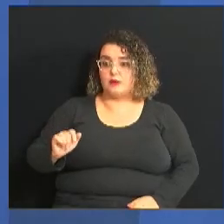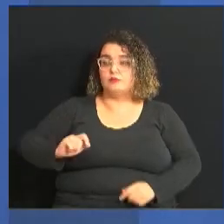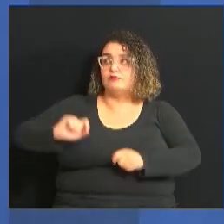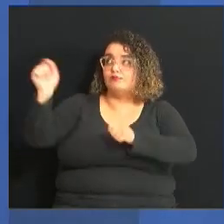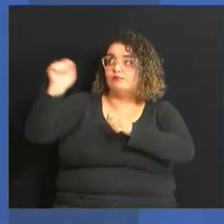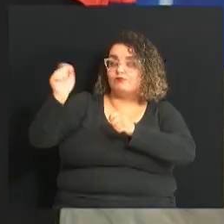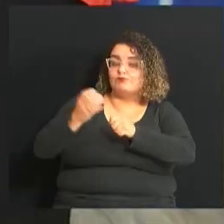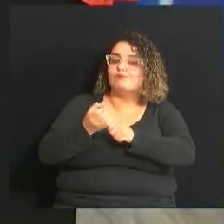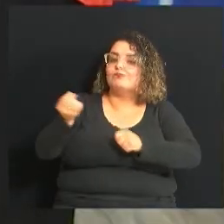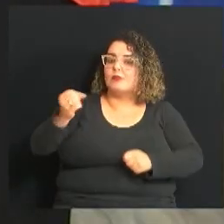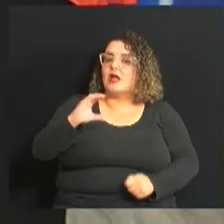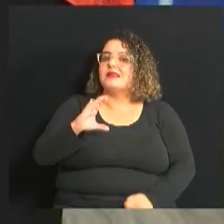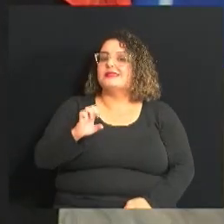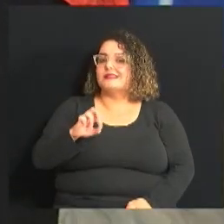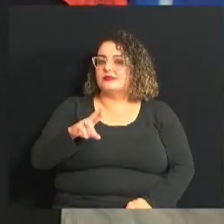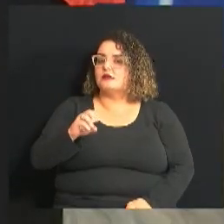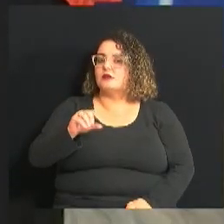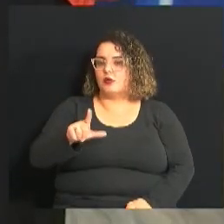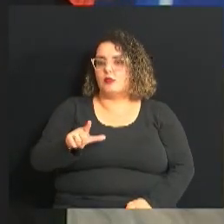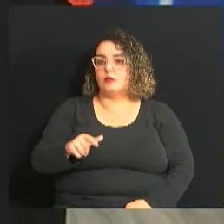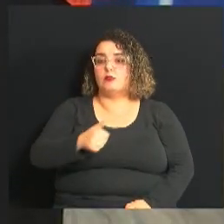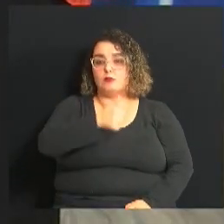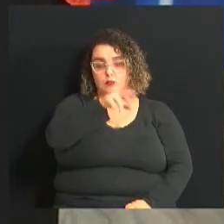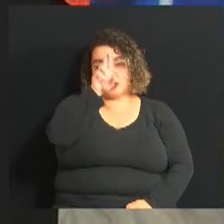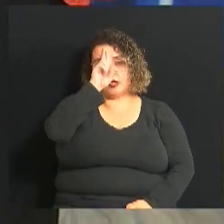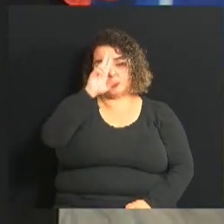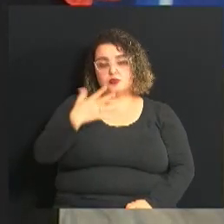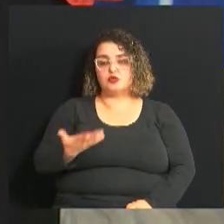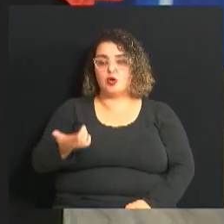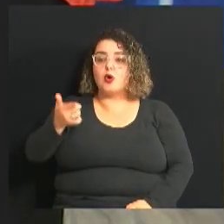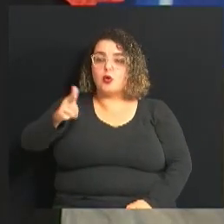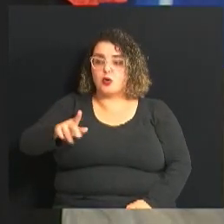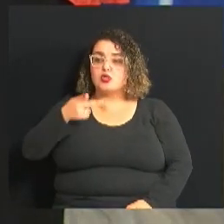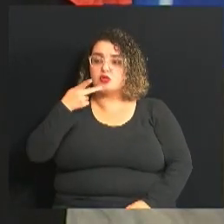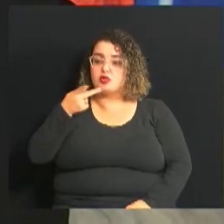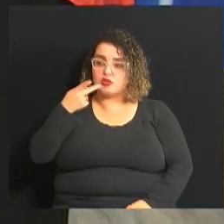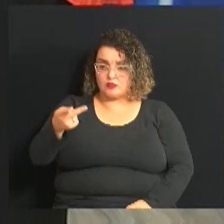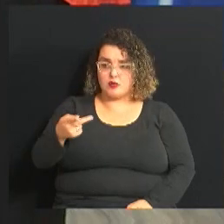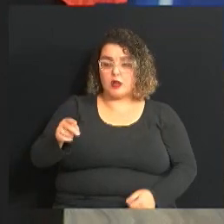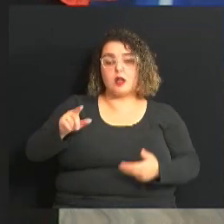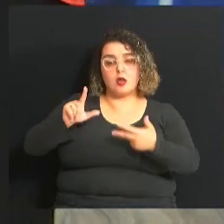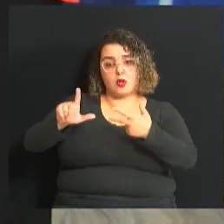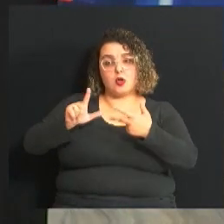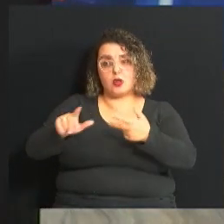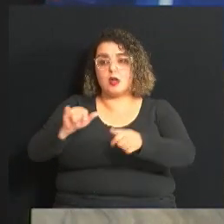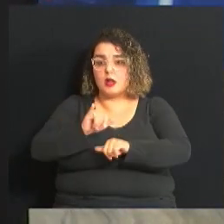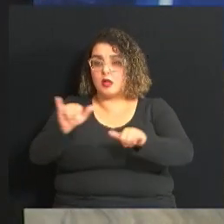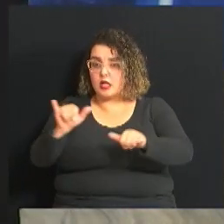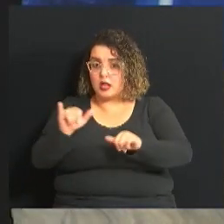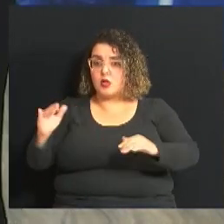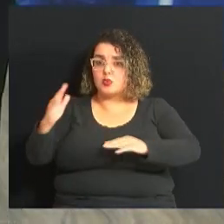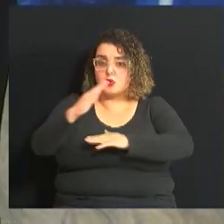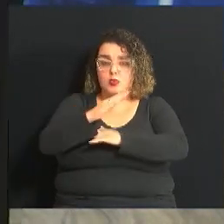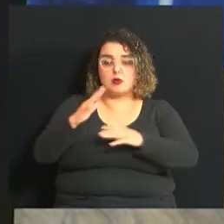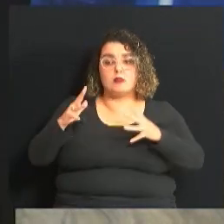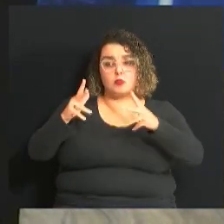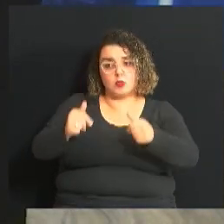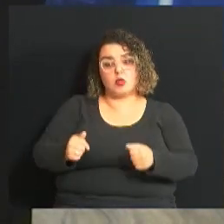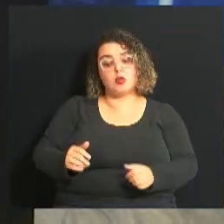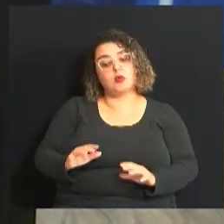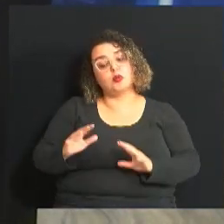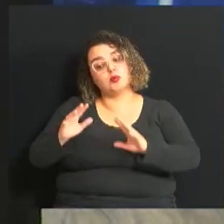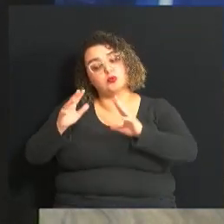cerol meio-dia em ponto a gente continua aqui falando das notícias do Legislativo no câmera total e durante